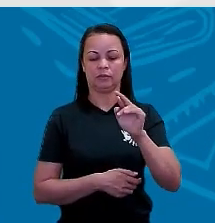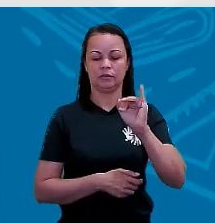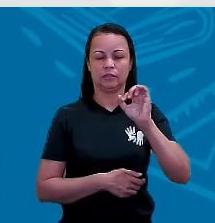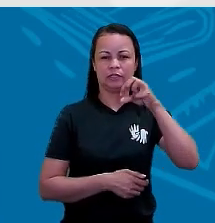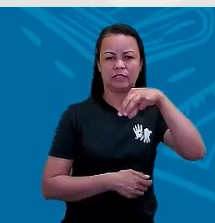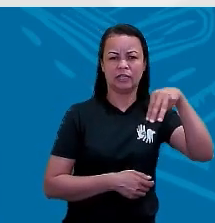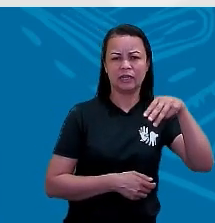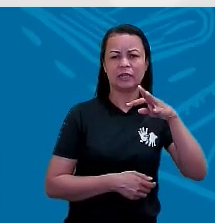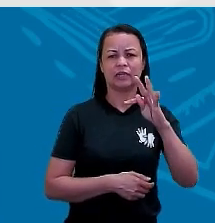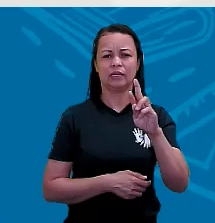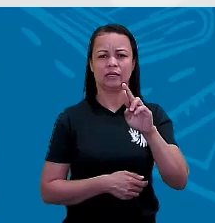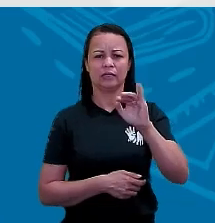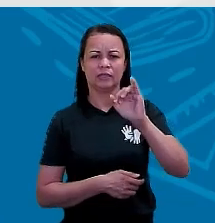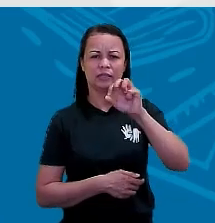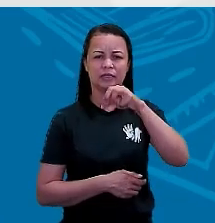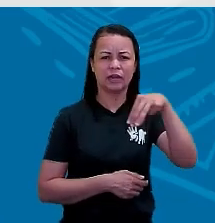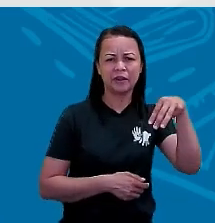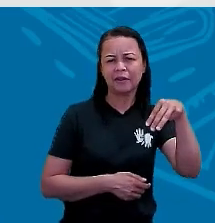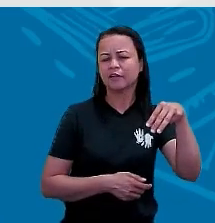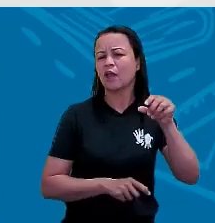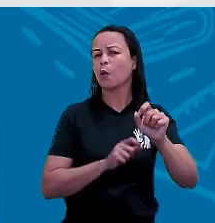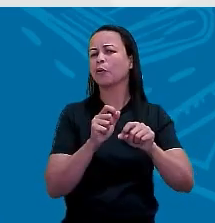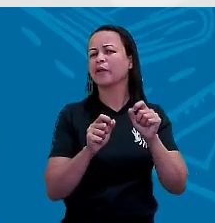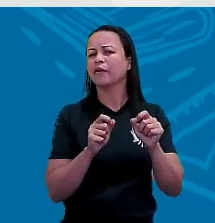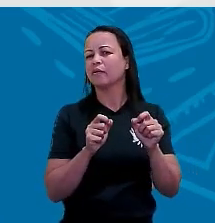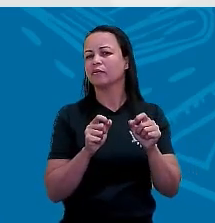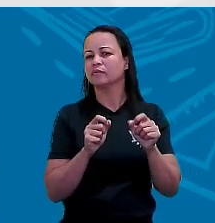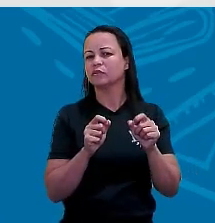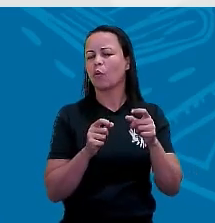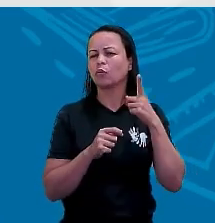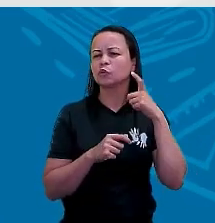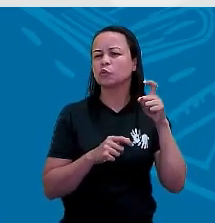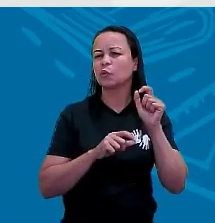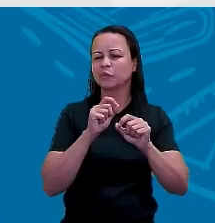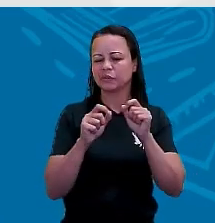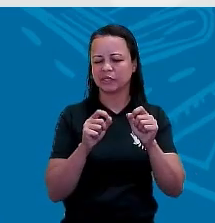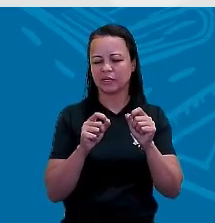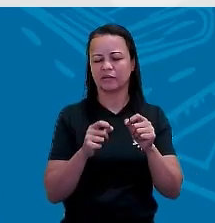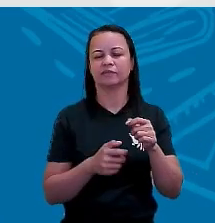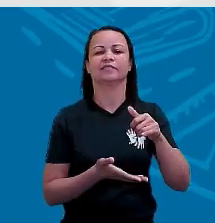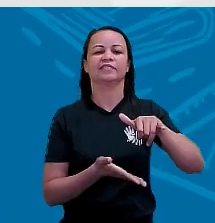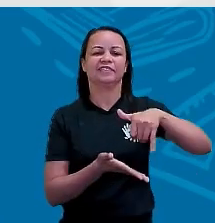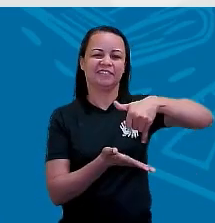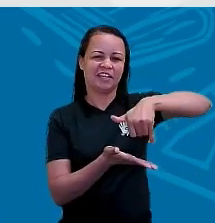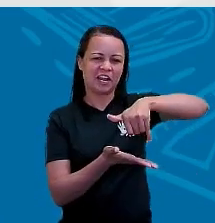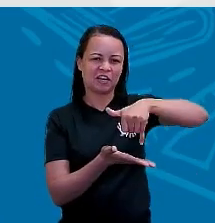trim, trim. Esse som é som de quê, pessoal? É o som do